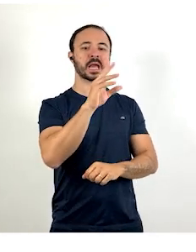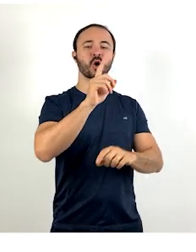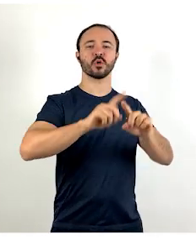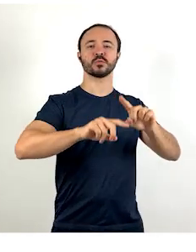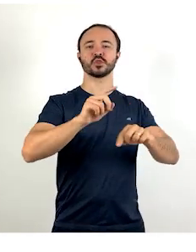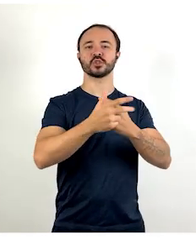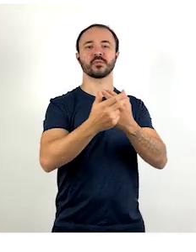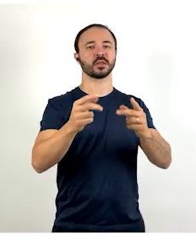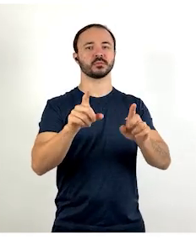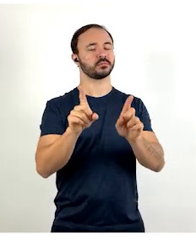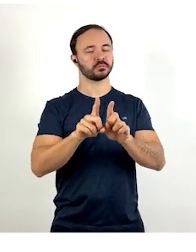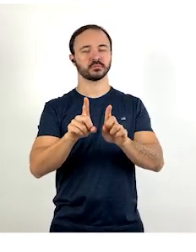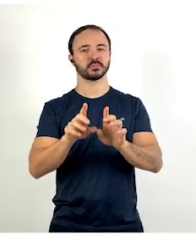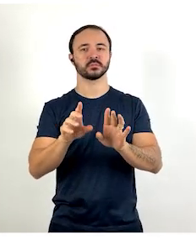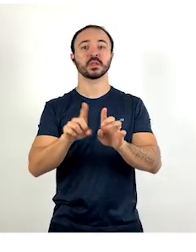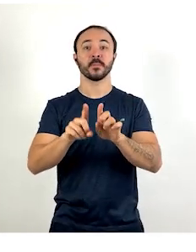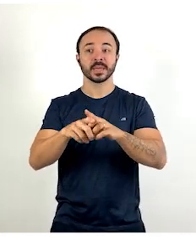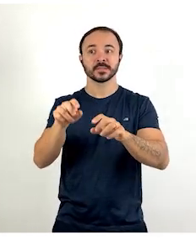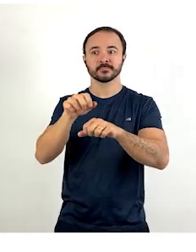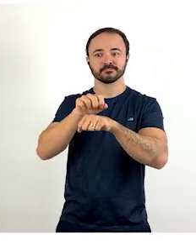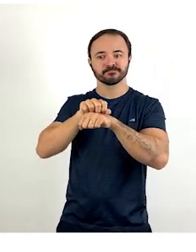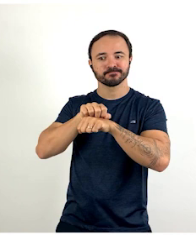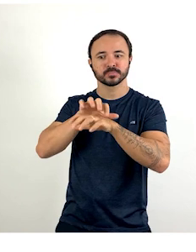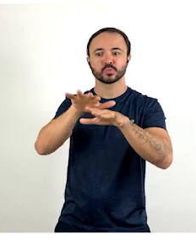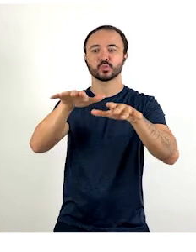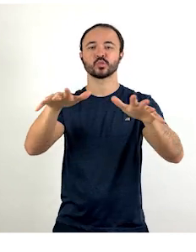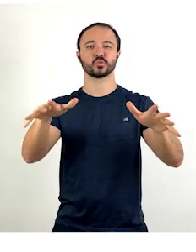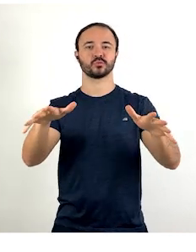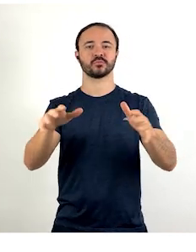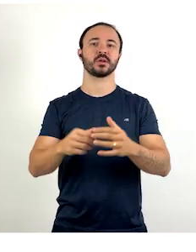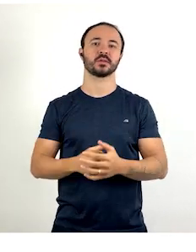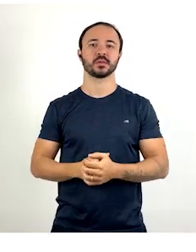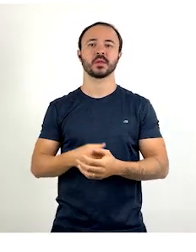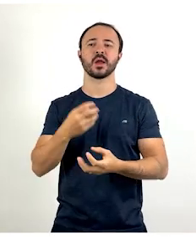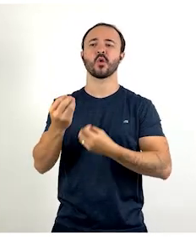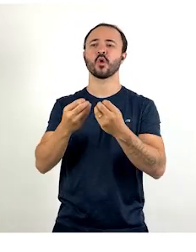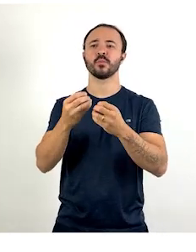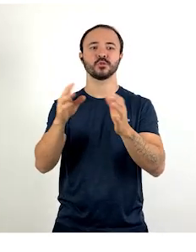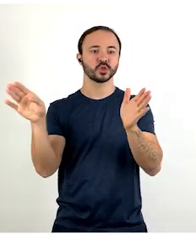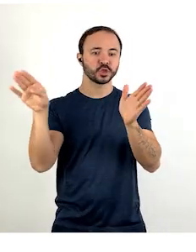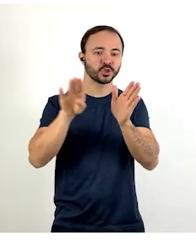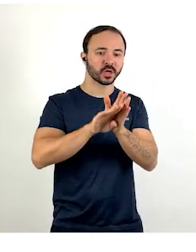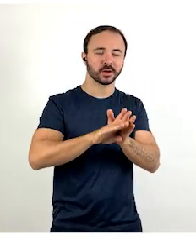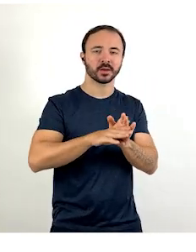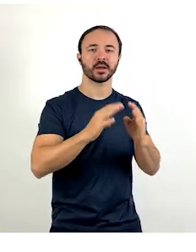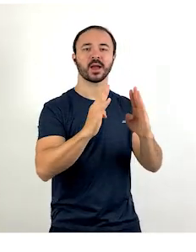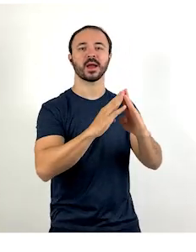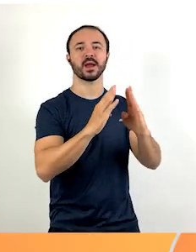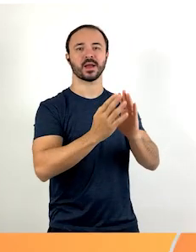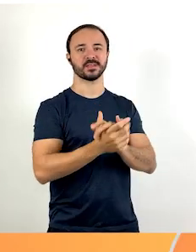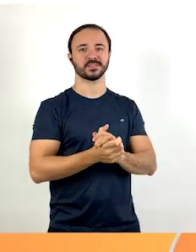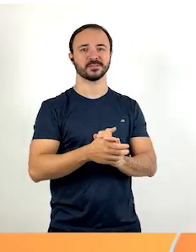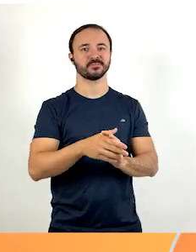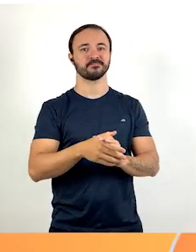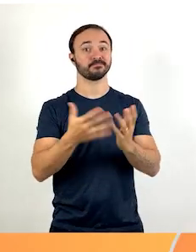falando também da distribuição da energia que é feita pelas companhias até a nossa casa. Como que isso é feito? Através dos circuitos